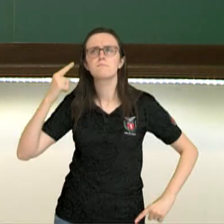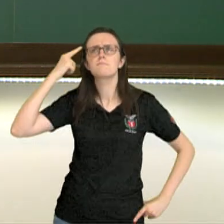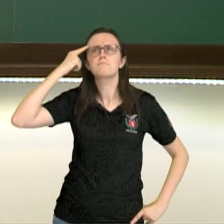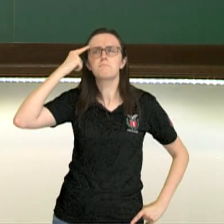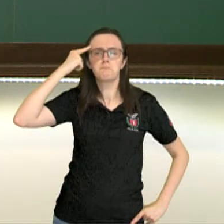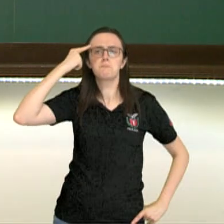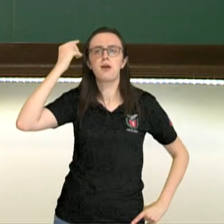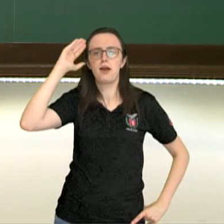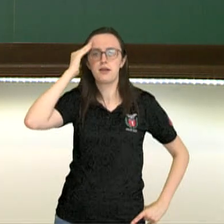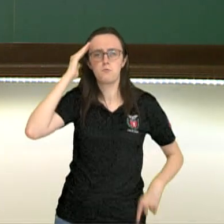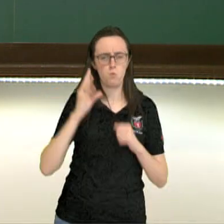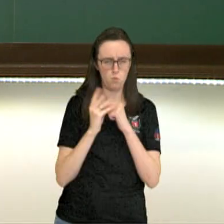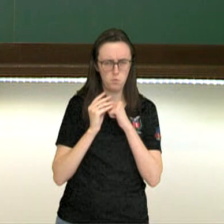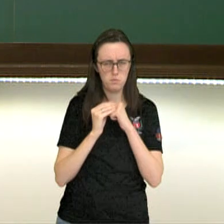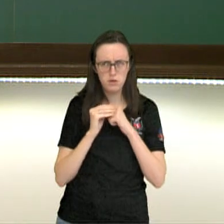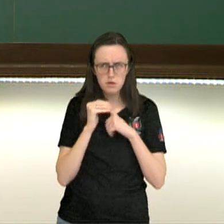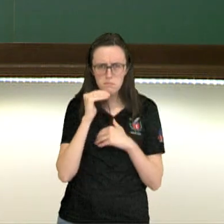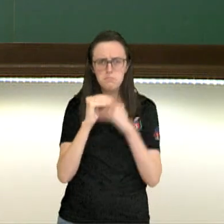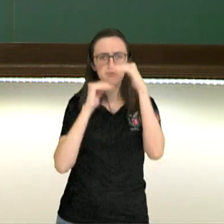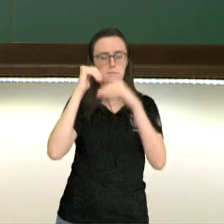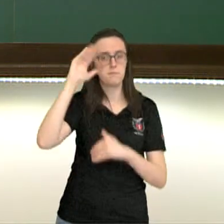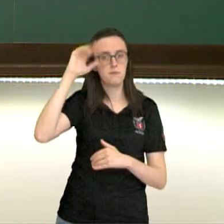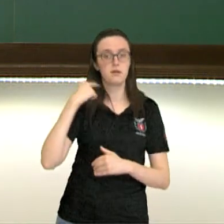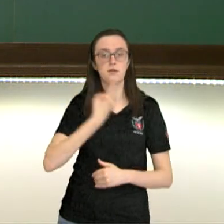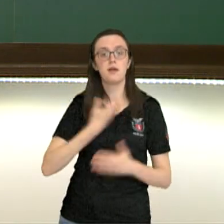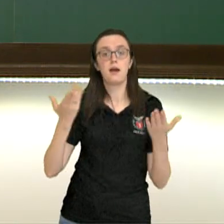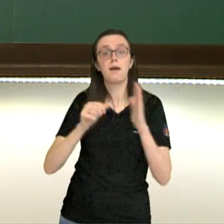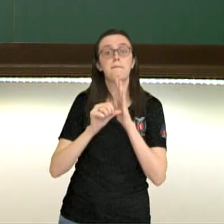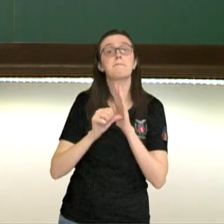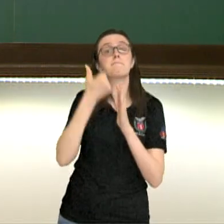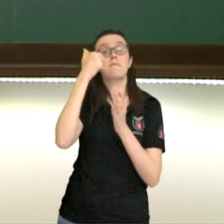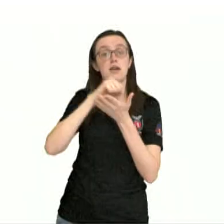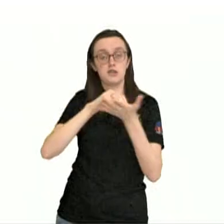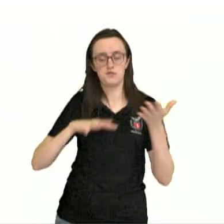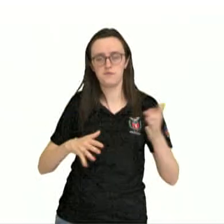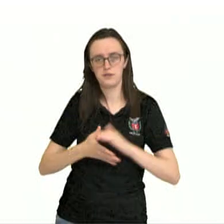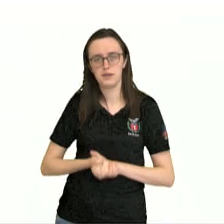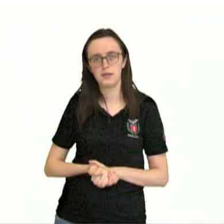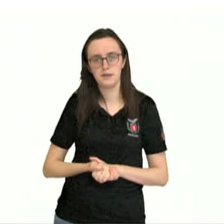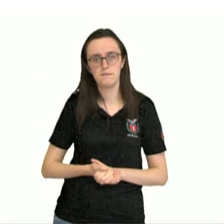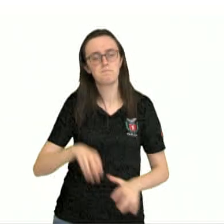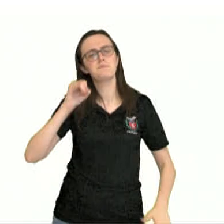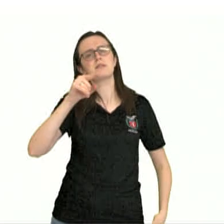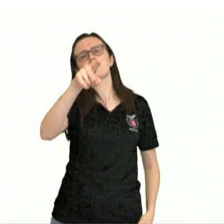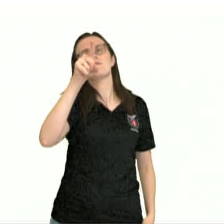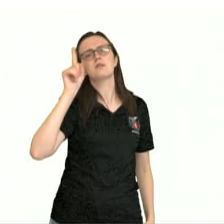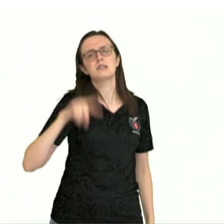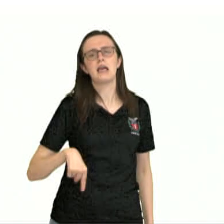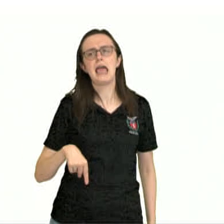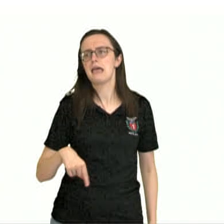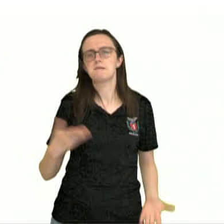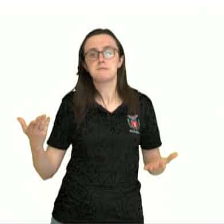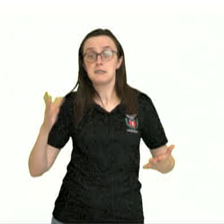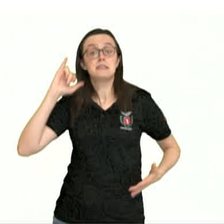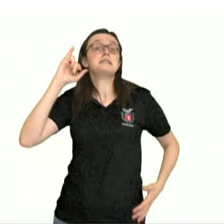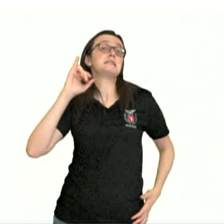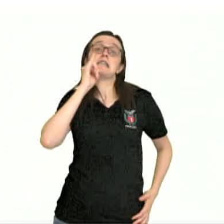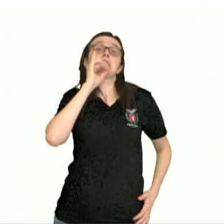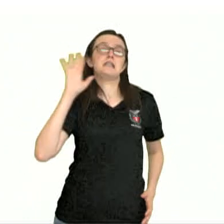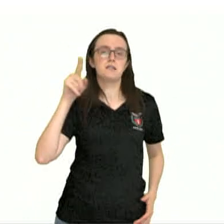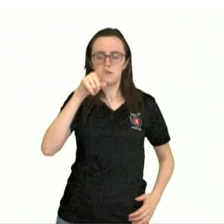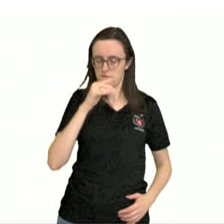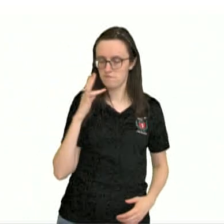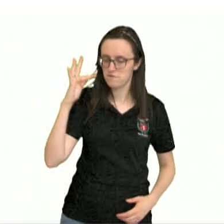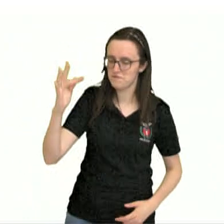adquirir o conhecimento, aperfeiçoar um pouco mais, vamos à nossa primeira atividade. Se você fosse se profissionalizar como